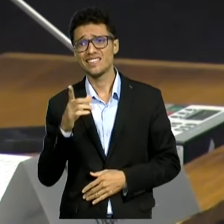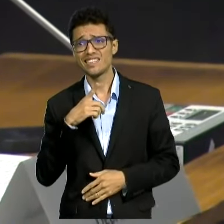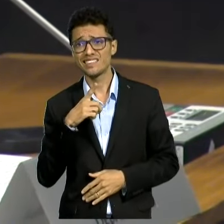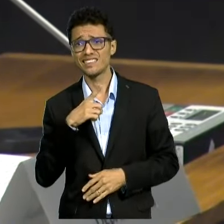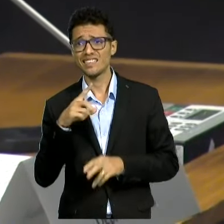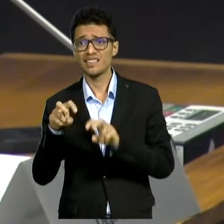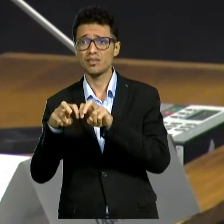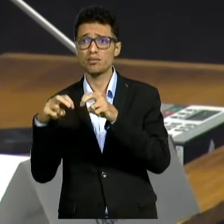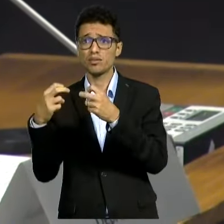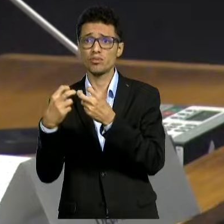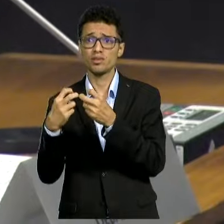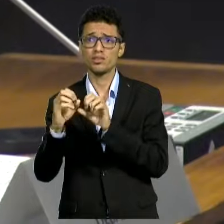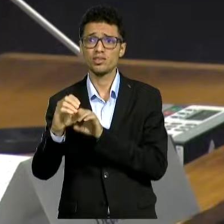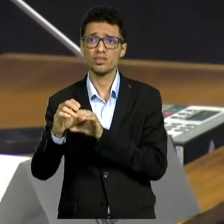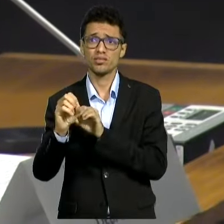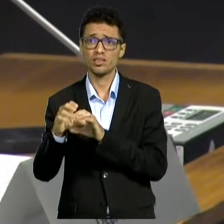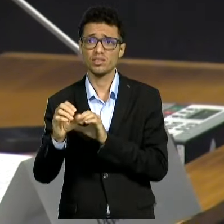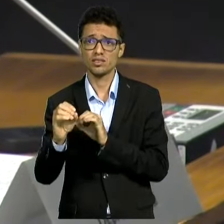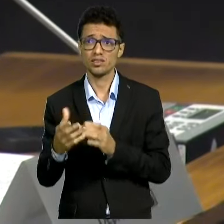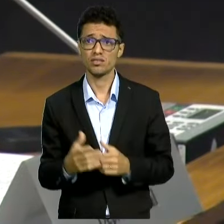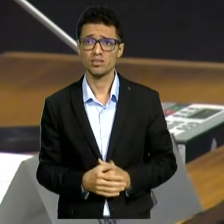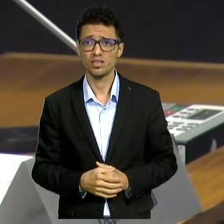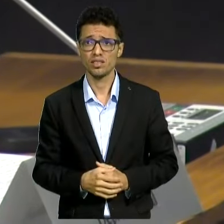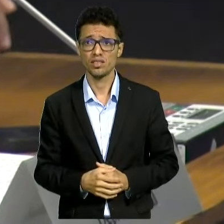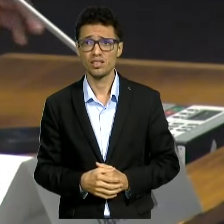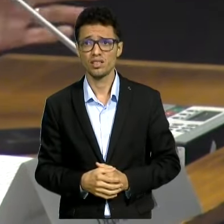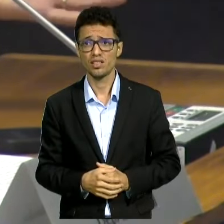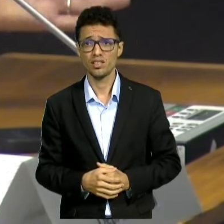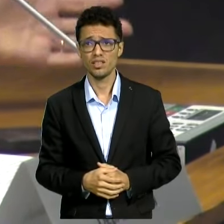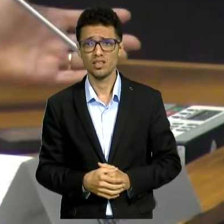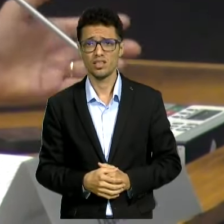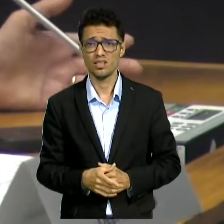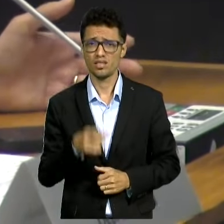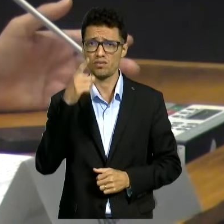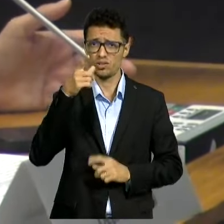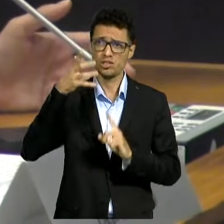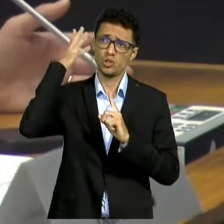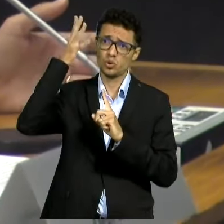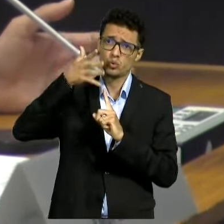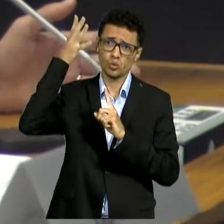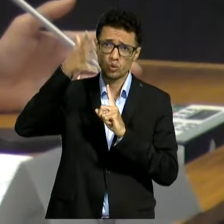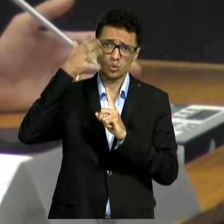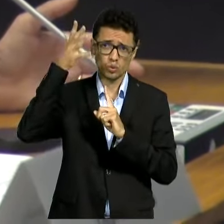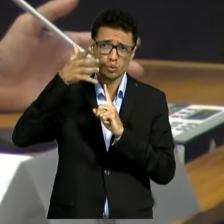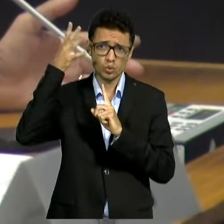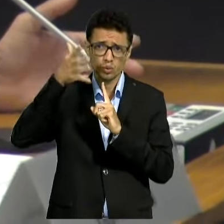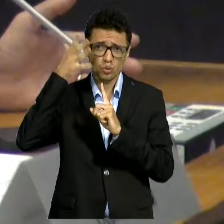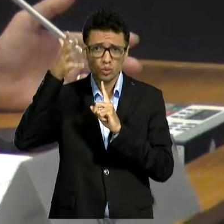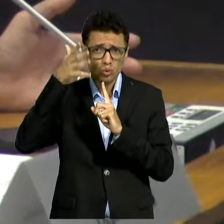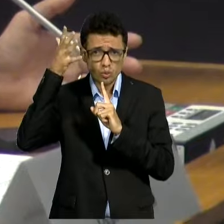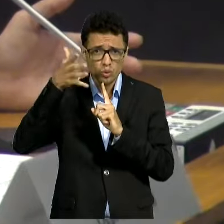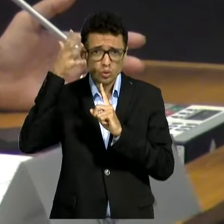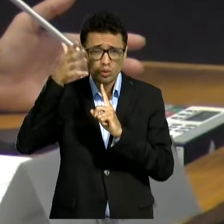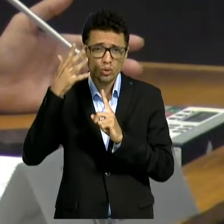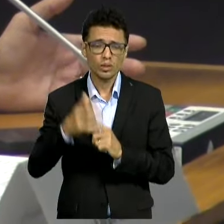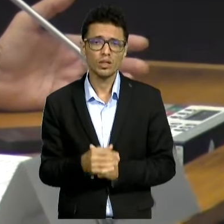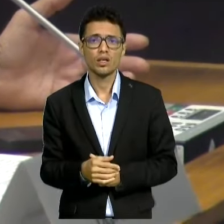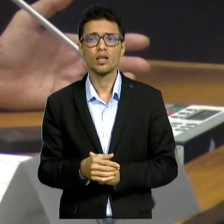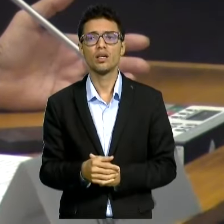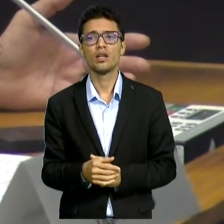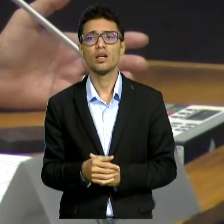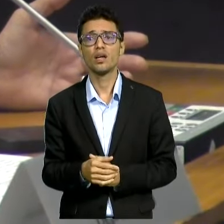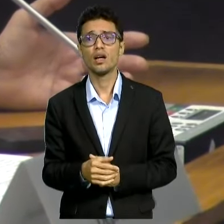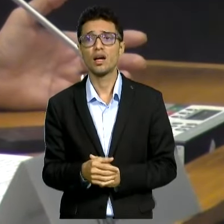nessa casa. Aí você leva uma fala dessa maneira, coloca a presidente aí